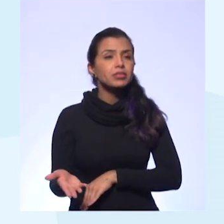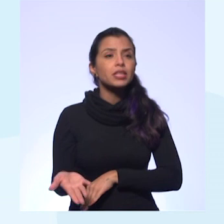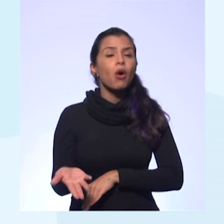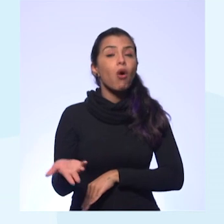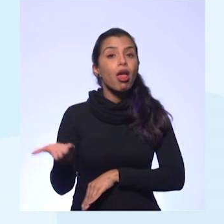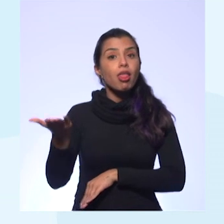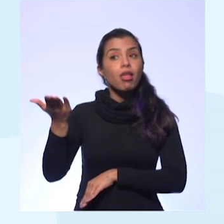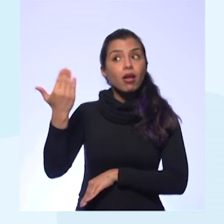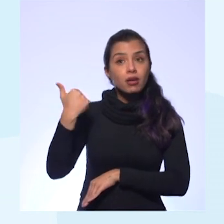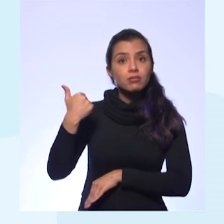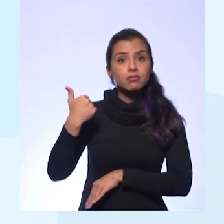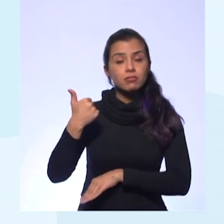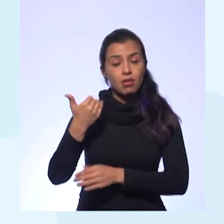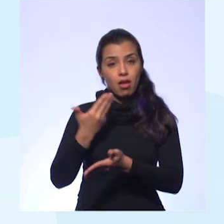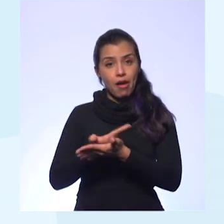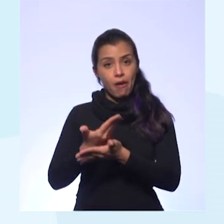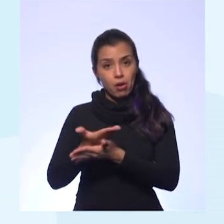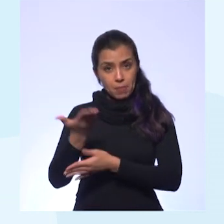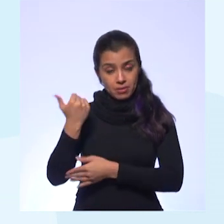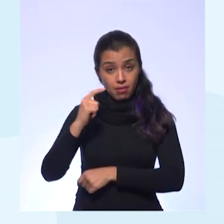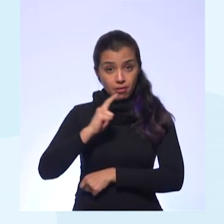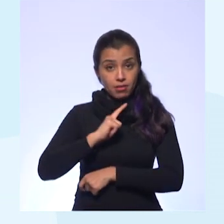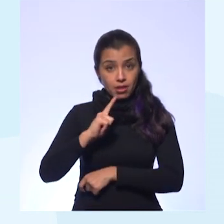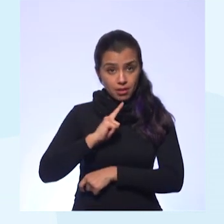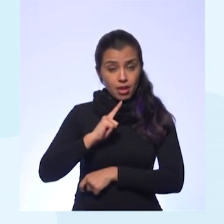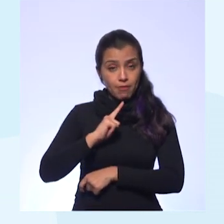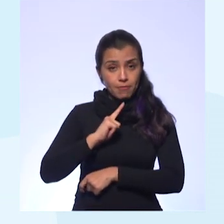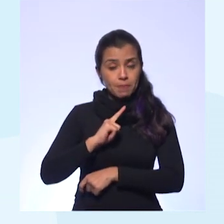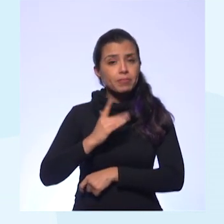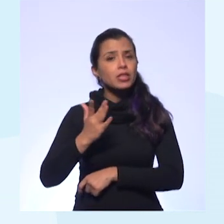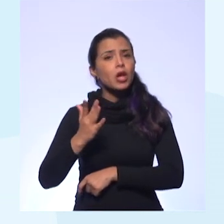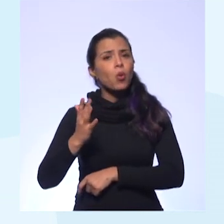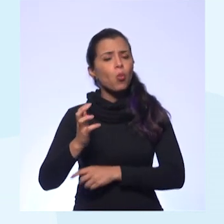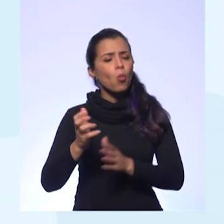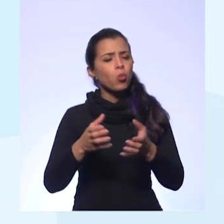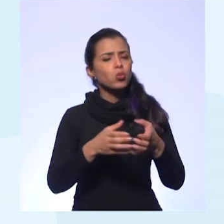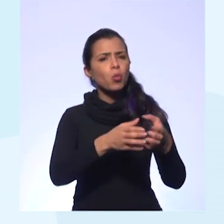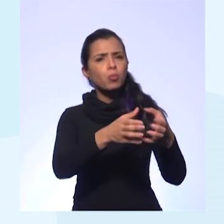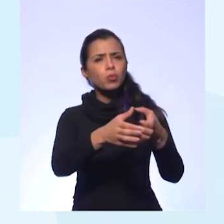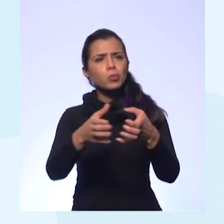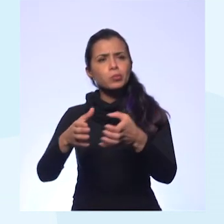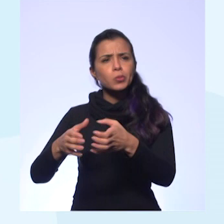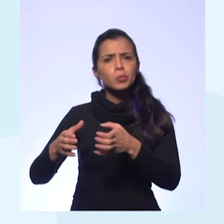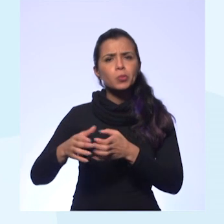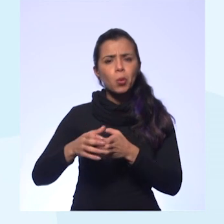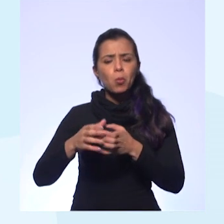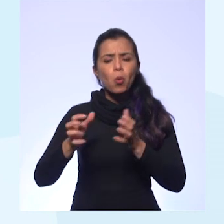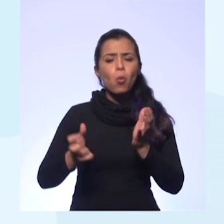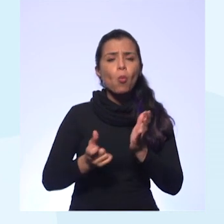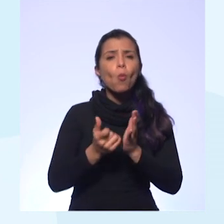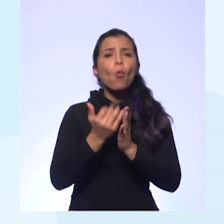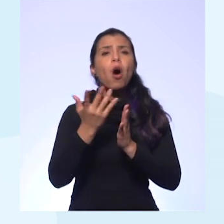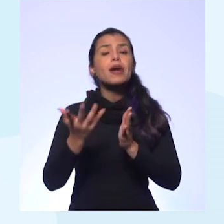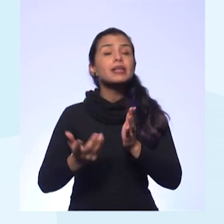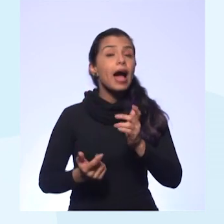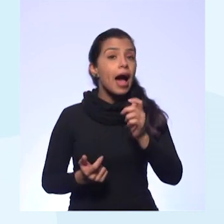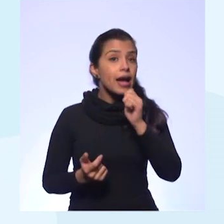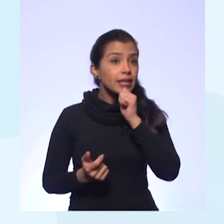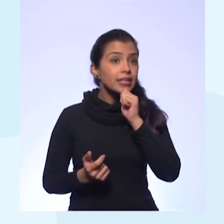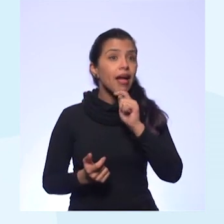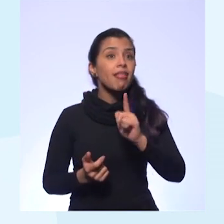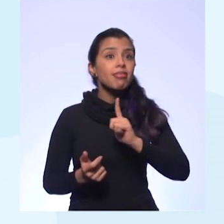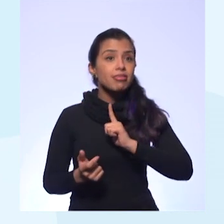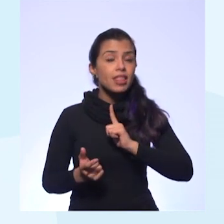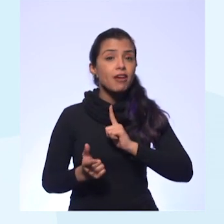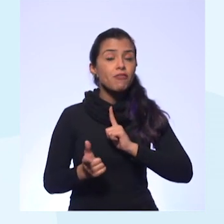estudou na aula passada, quais grupos da sociedade francesa ainda estavam à margem da